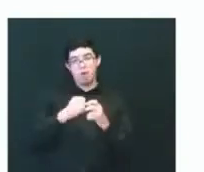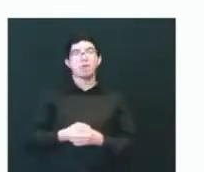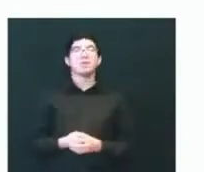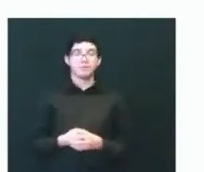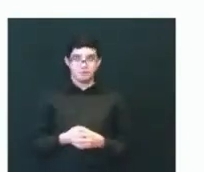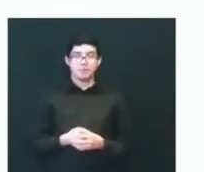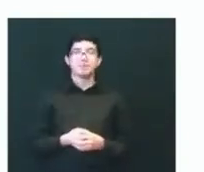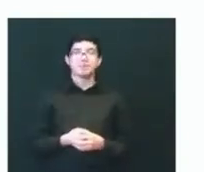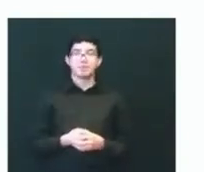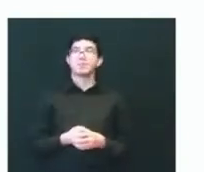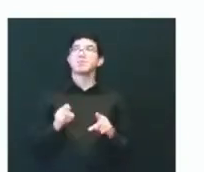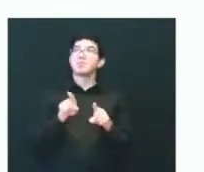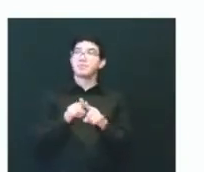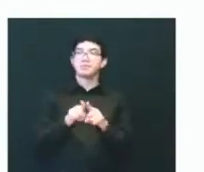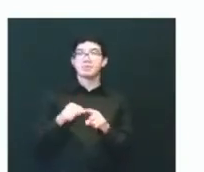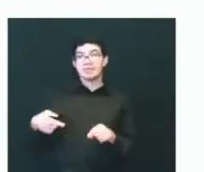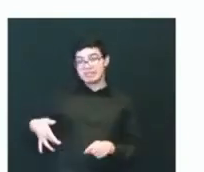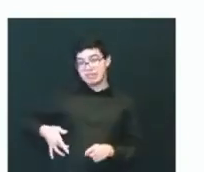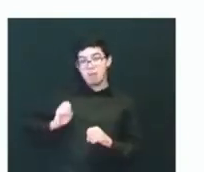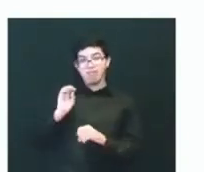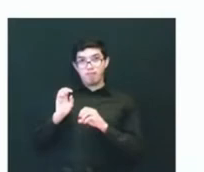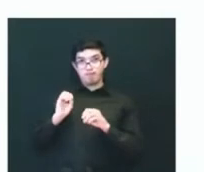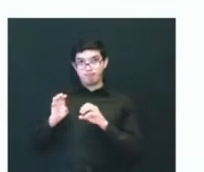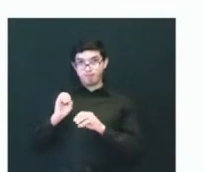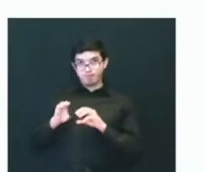mesma forma, essas substâncias